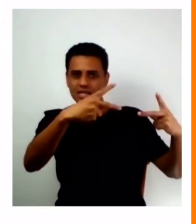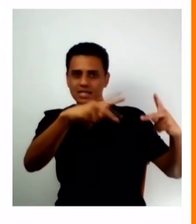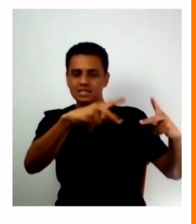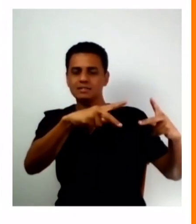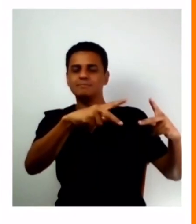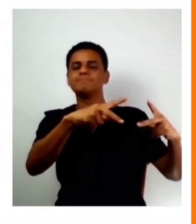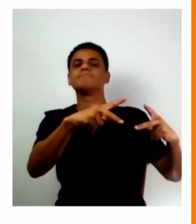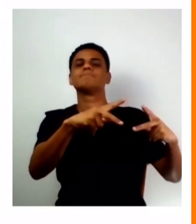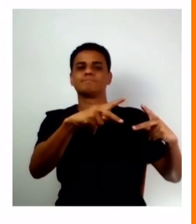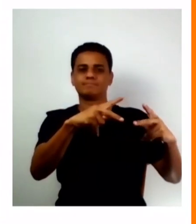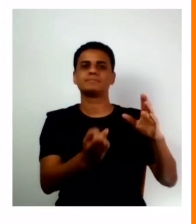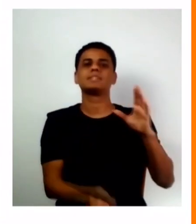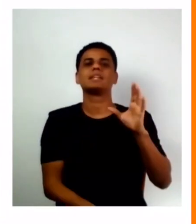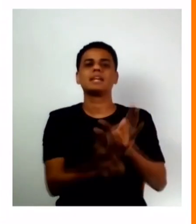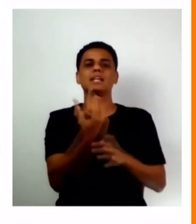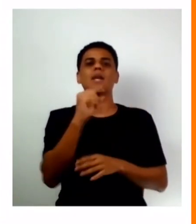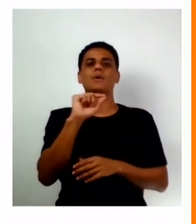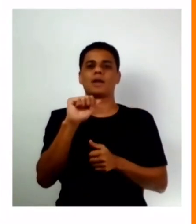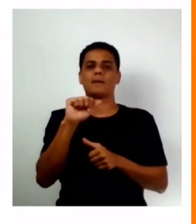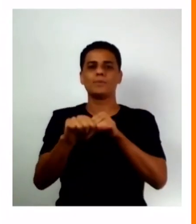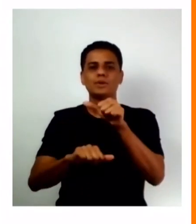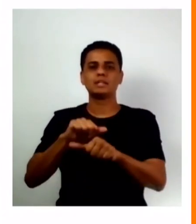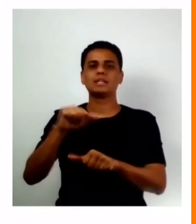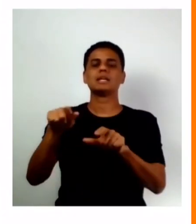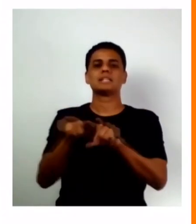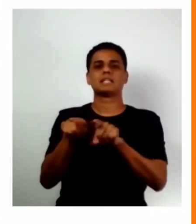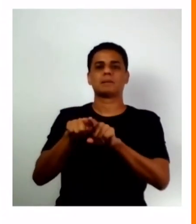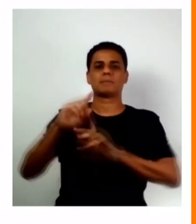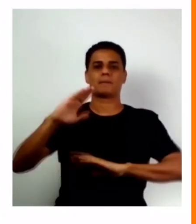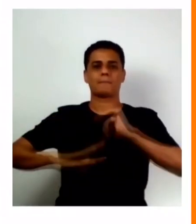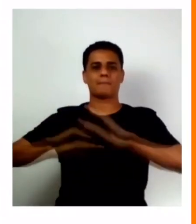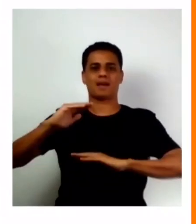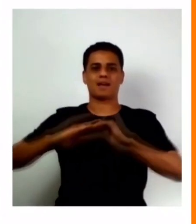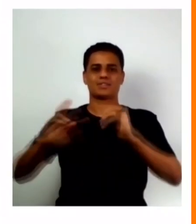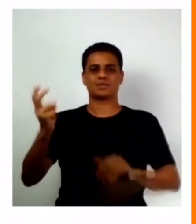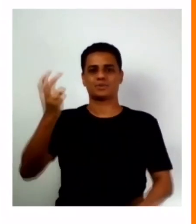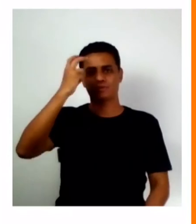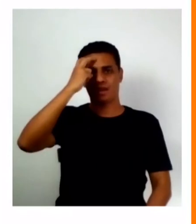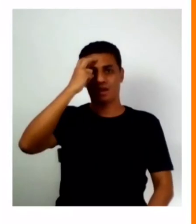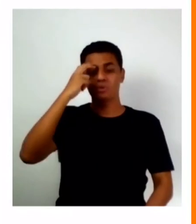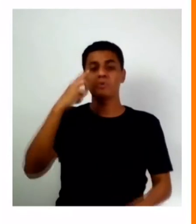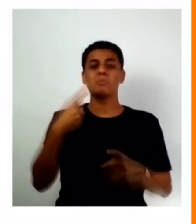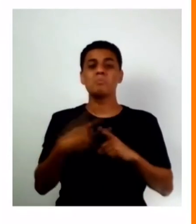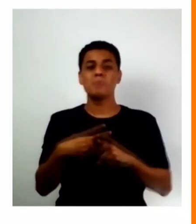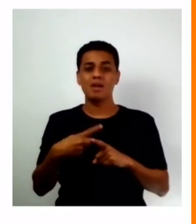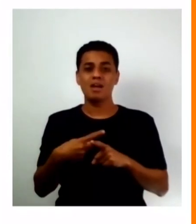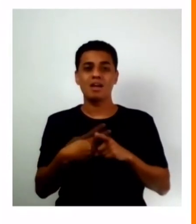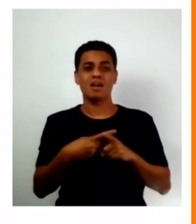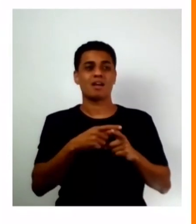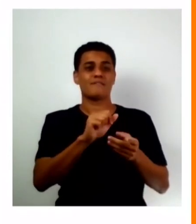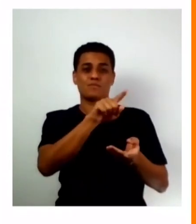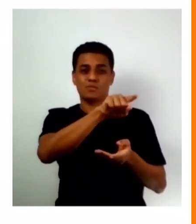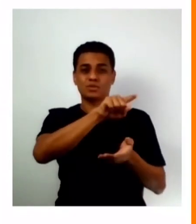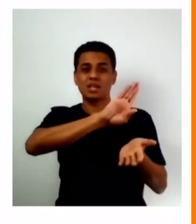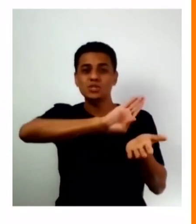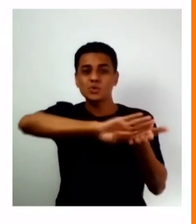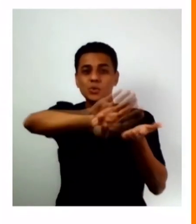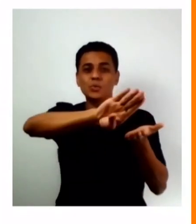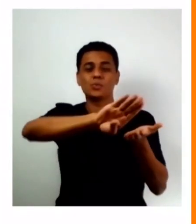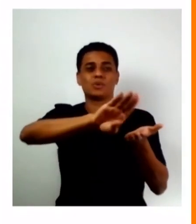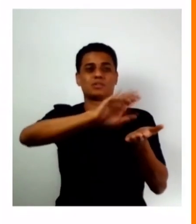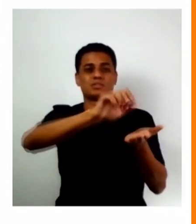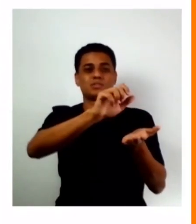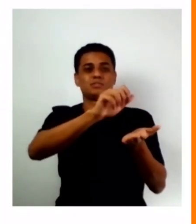mudança nas práticas culturais. Pode expulsar comunidades, mas também práticas culturais que se vão perder,